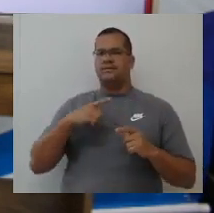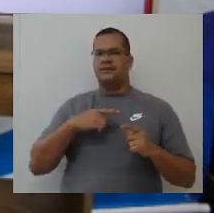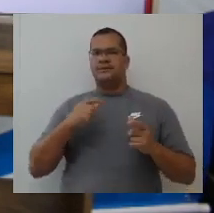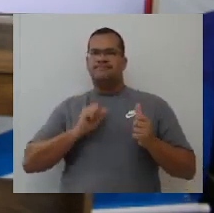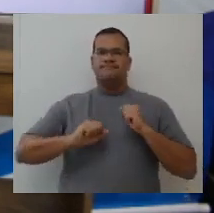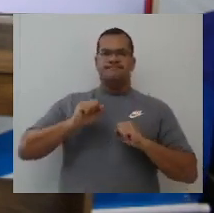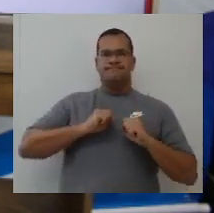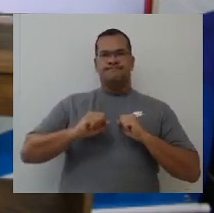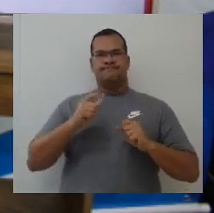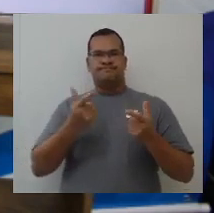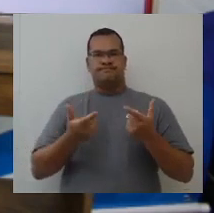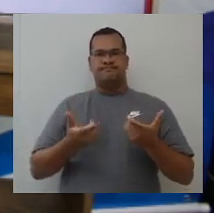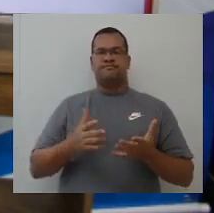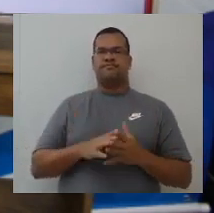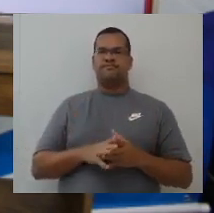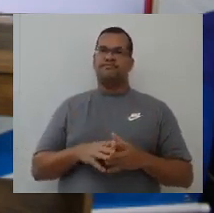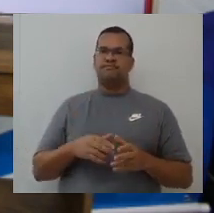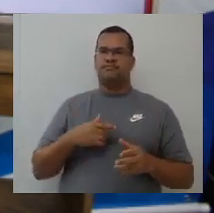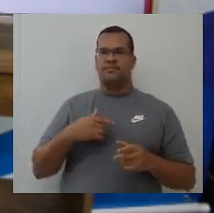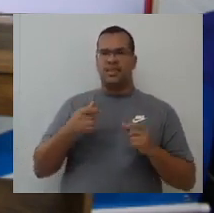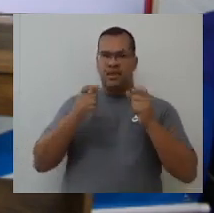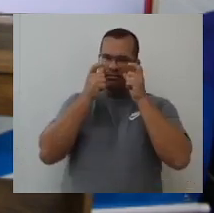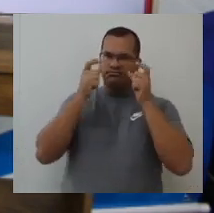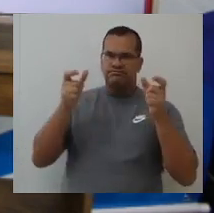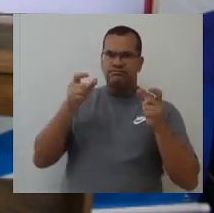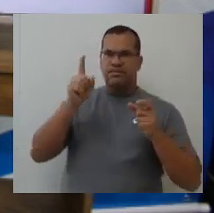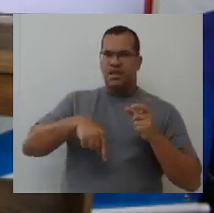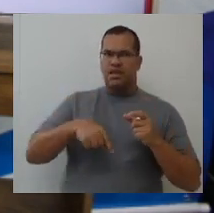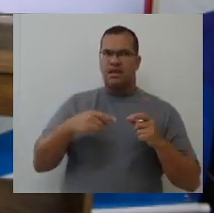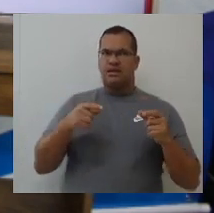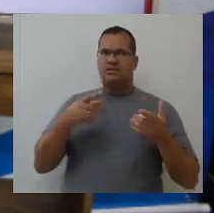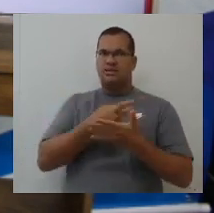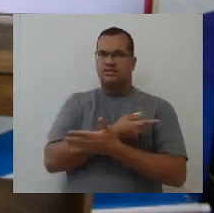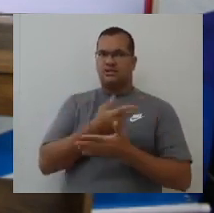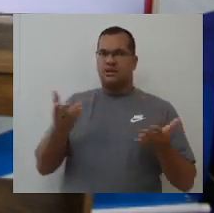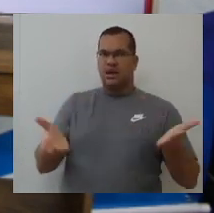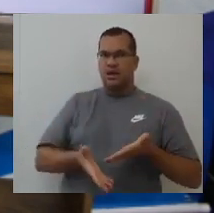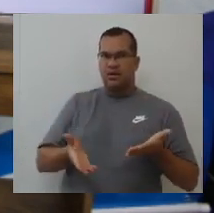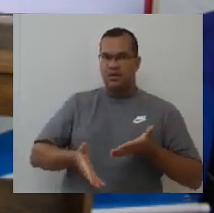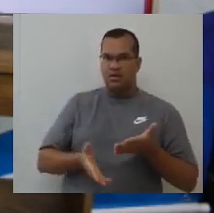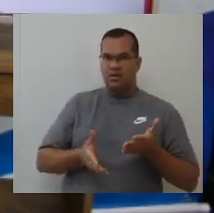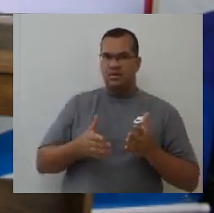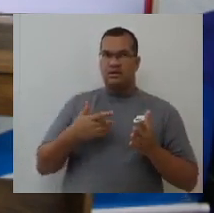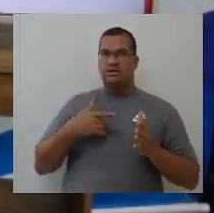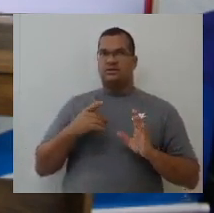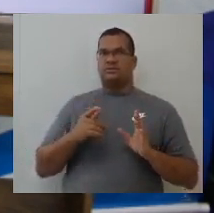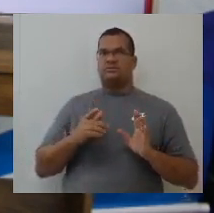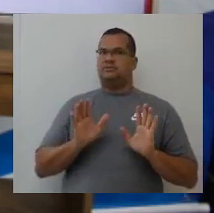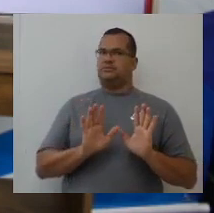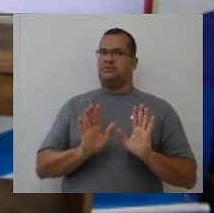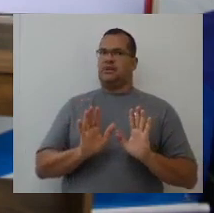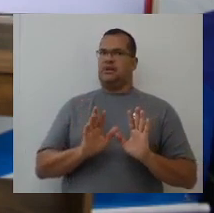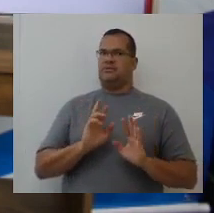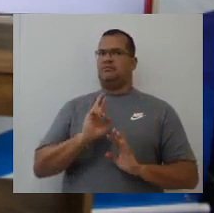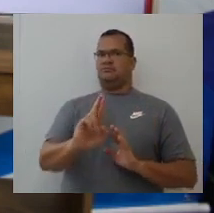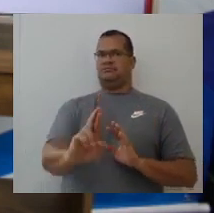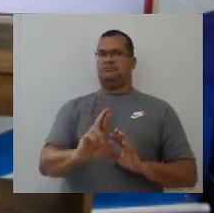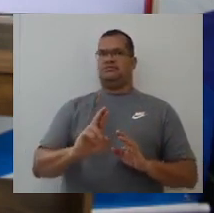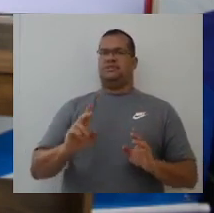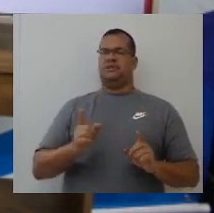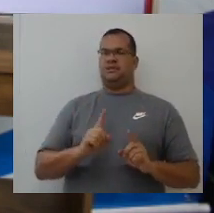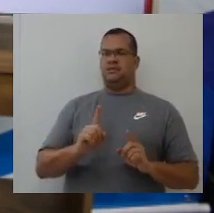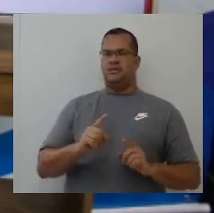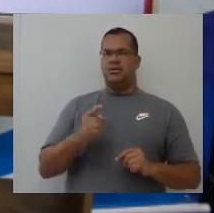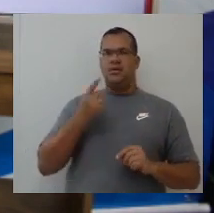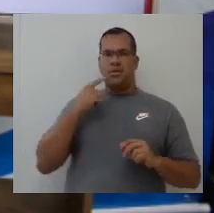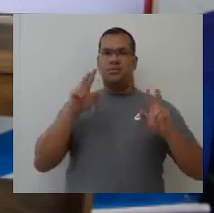inquietá-lo. E aí ele diz, Rafael, presente é para falar de algo que está acontecendo agora. E é o momento que eu paro e digo, não, criatura, preste atenção. O